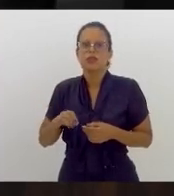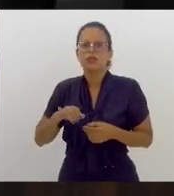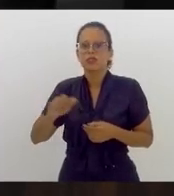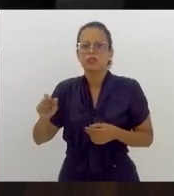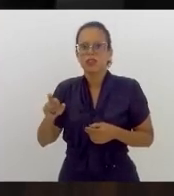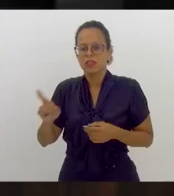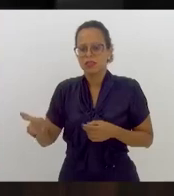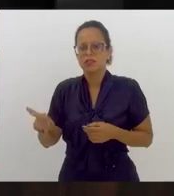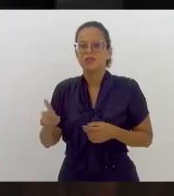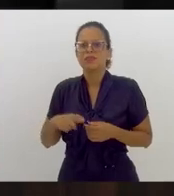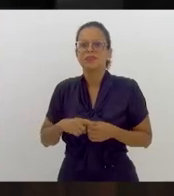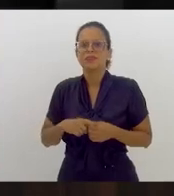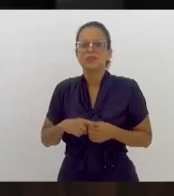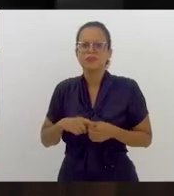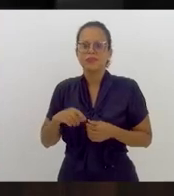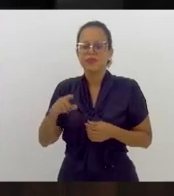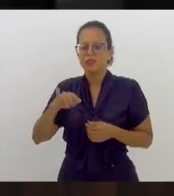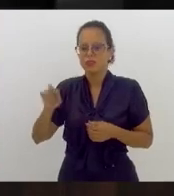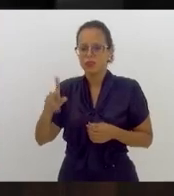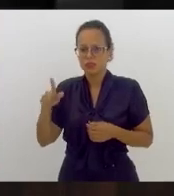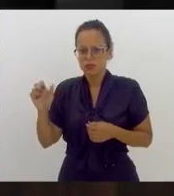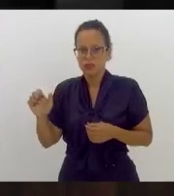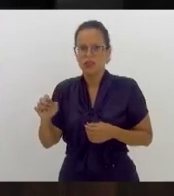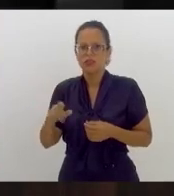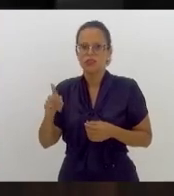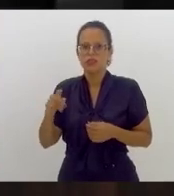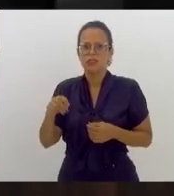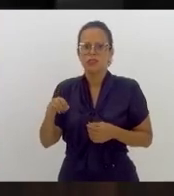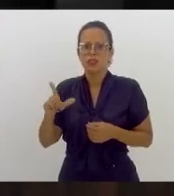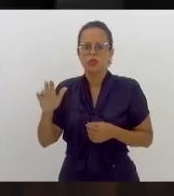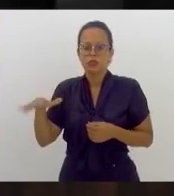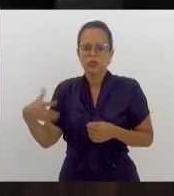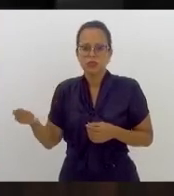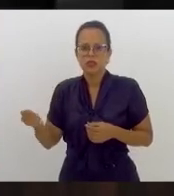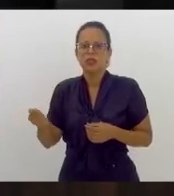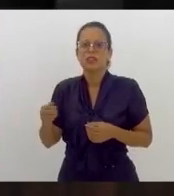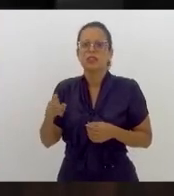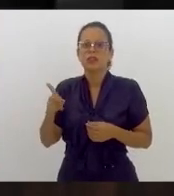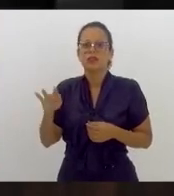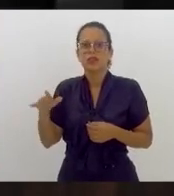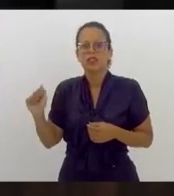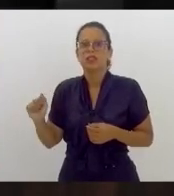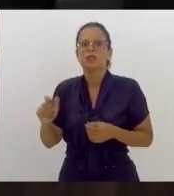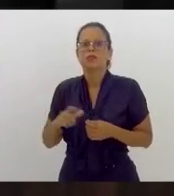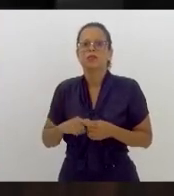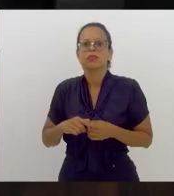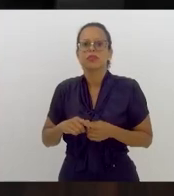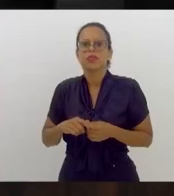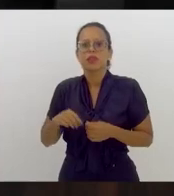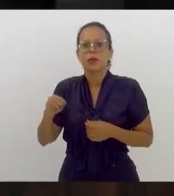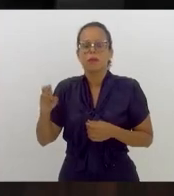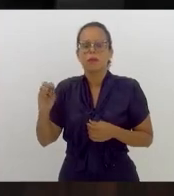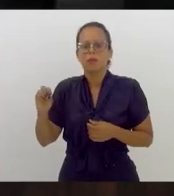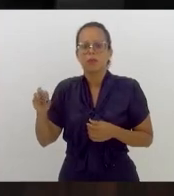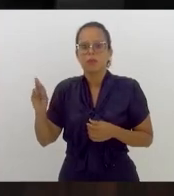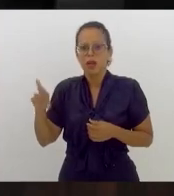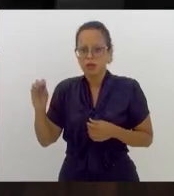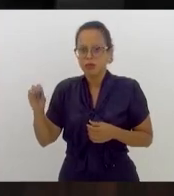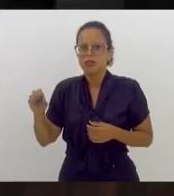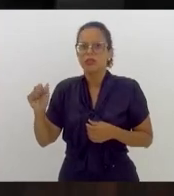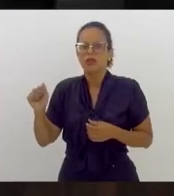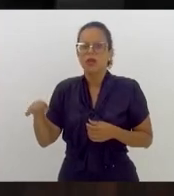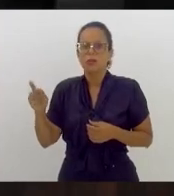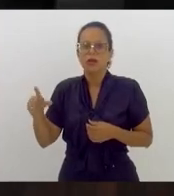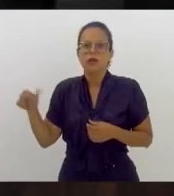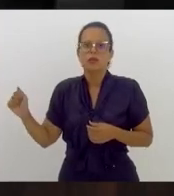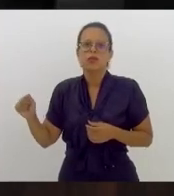Oliveira, Jorge Felipe Neto, Lucinha, Marcelo Dino, Márcio Canela, Márcio Gualberto, Marcos Abraão, Marcos Miller, Max